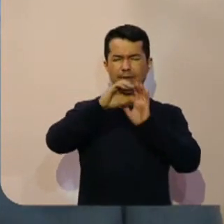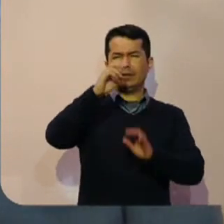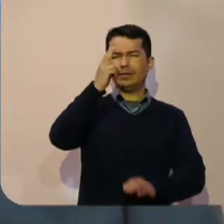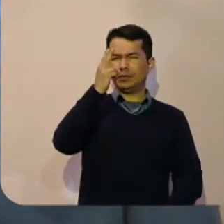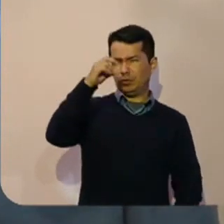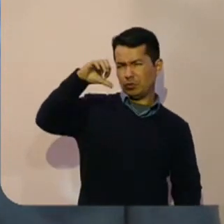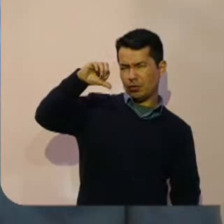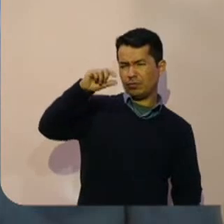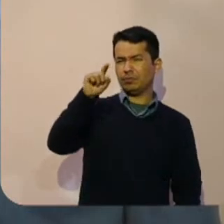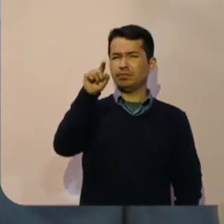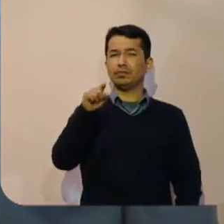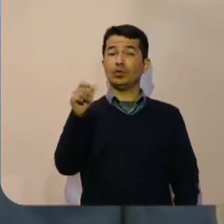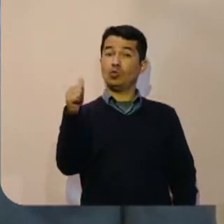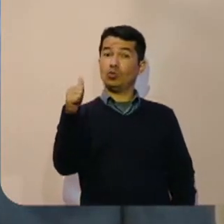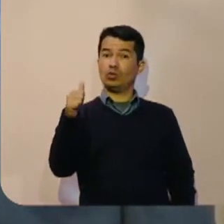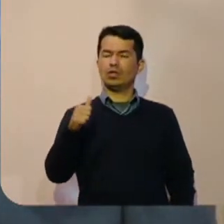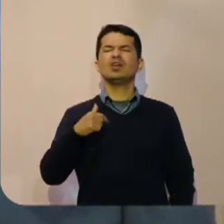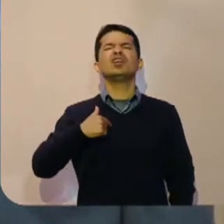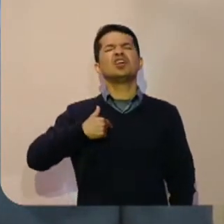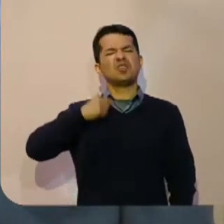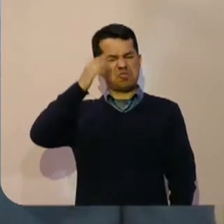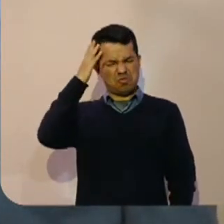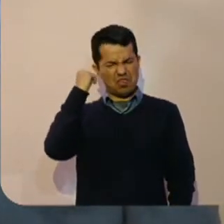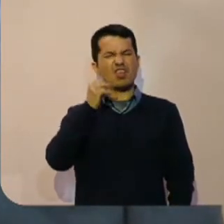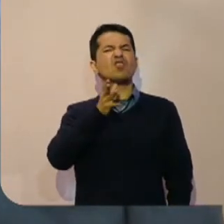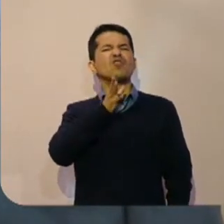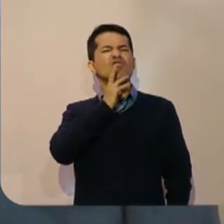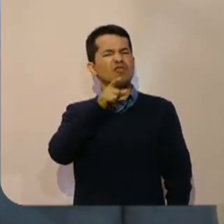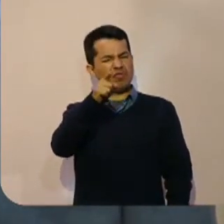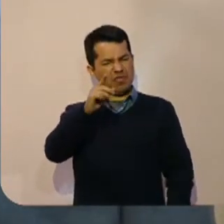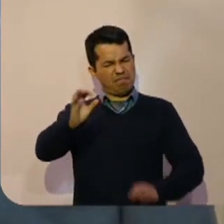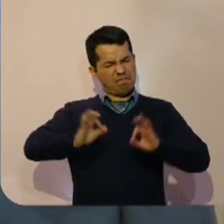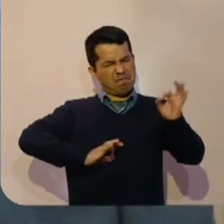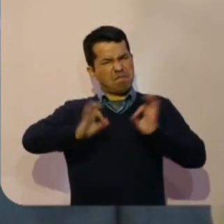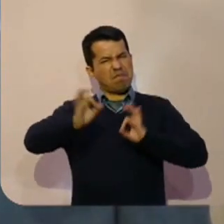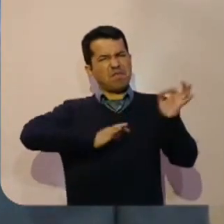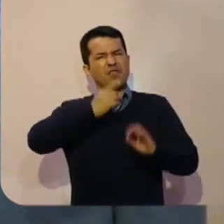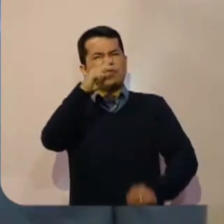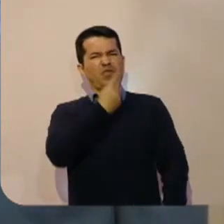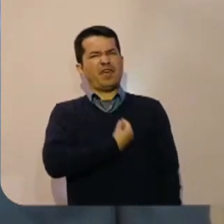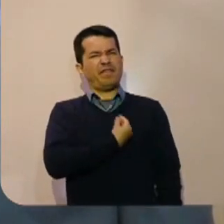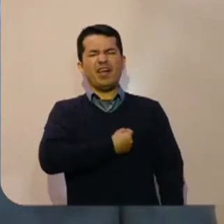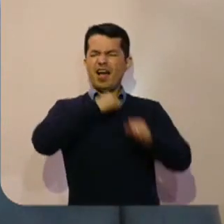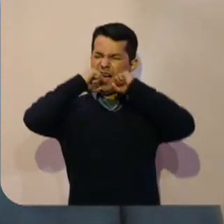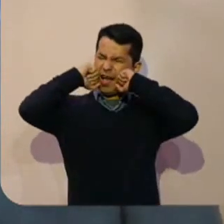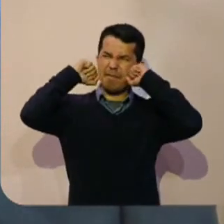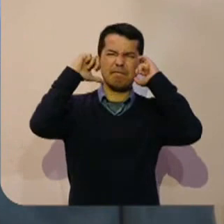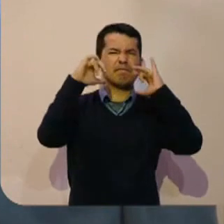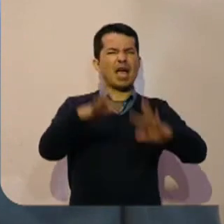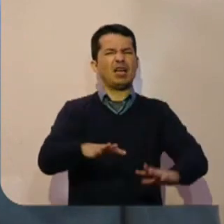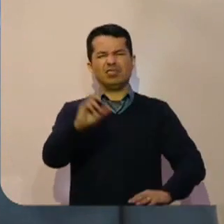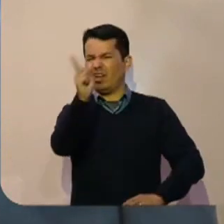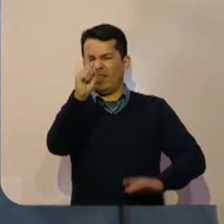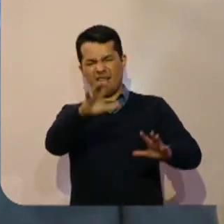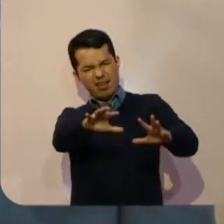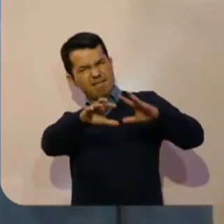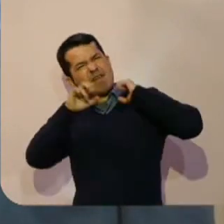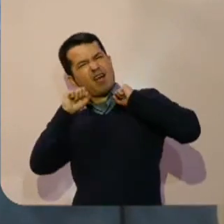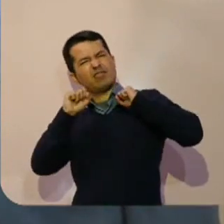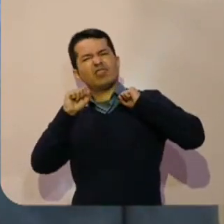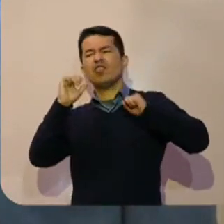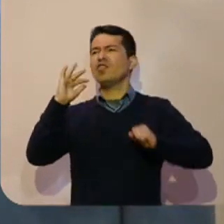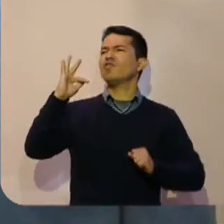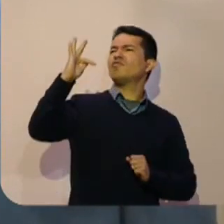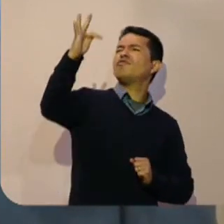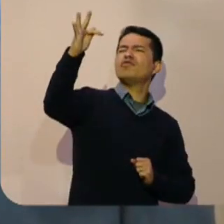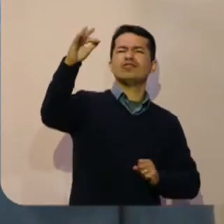vocês. Prosperidade e não desgraça, e um futuro cheio de esperança. Sou eu, o